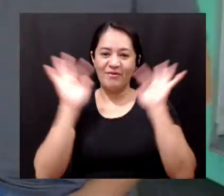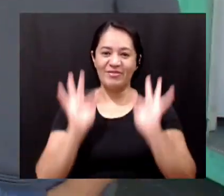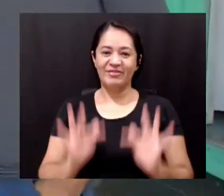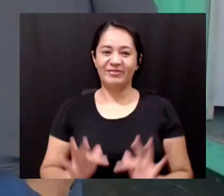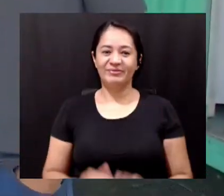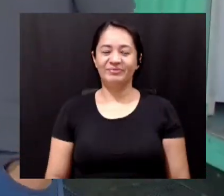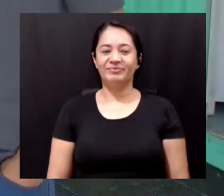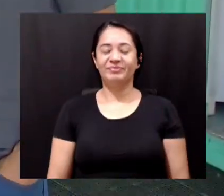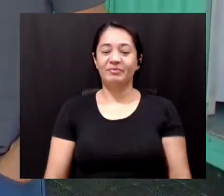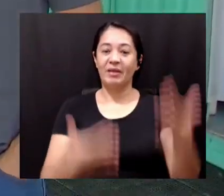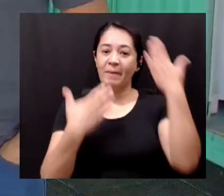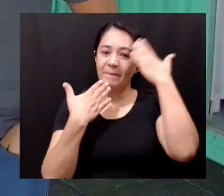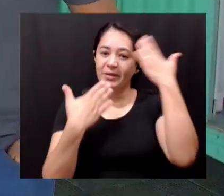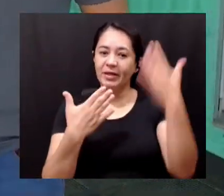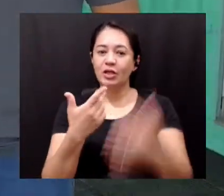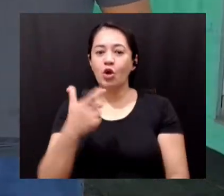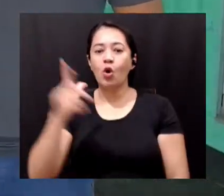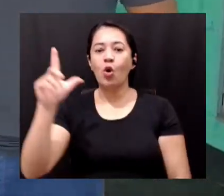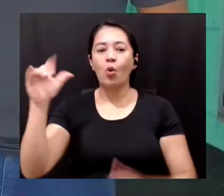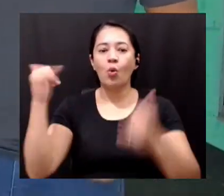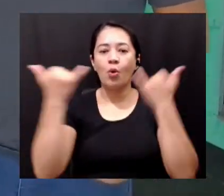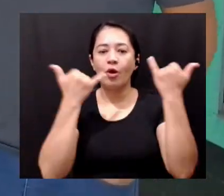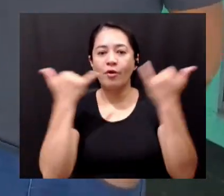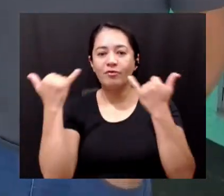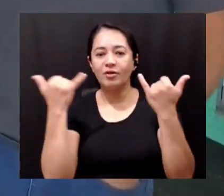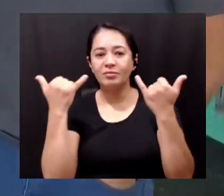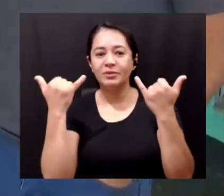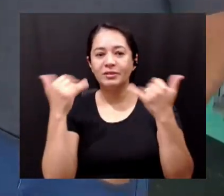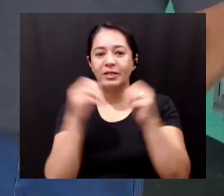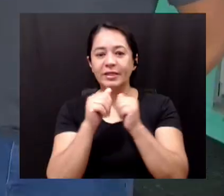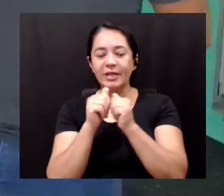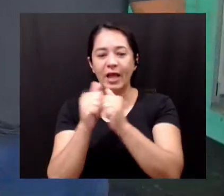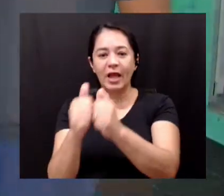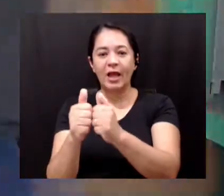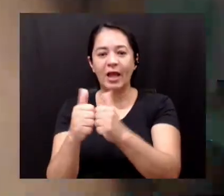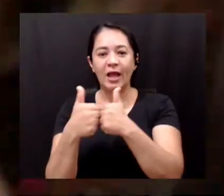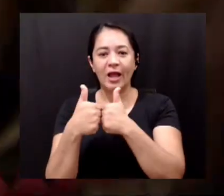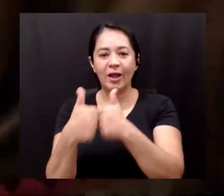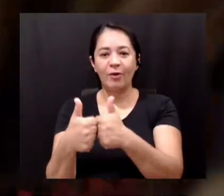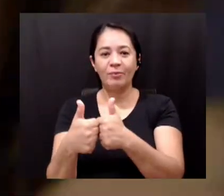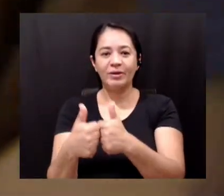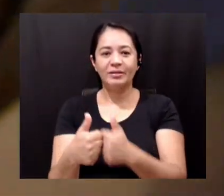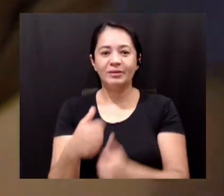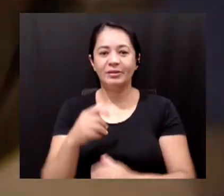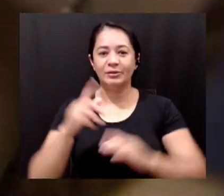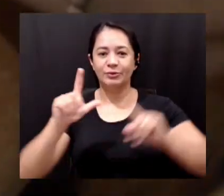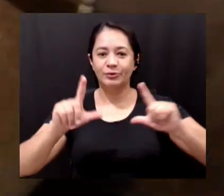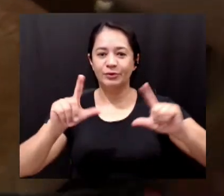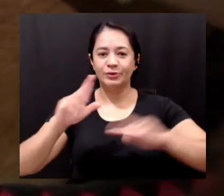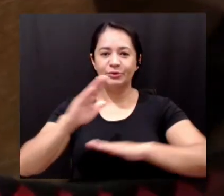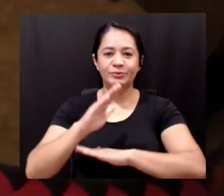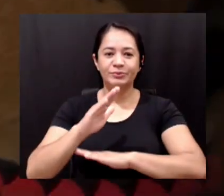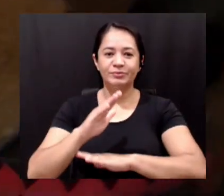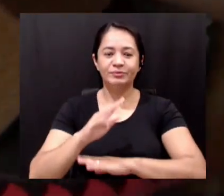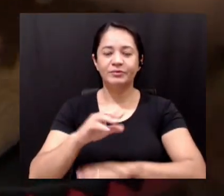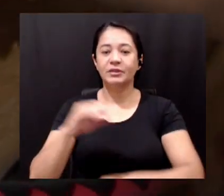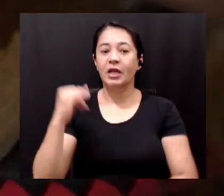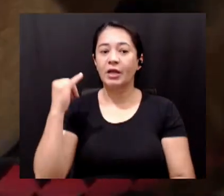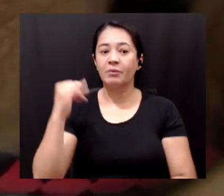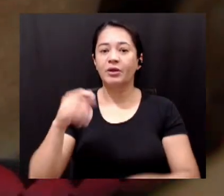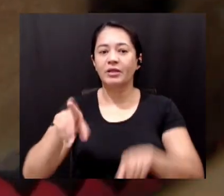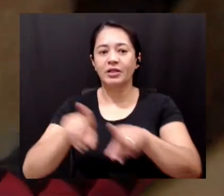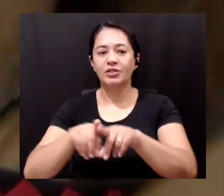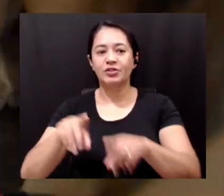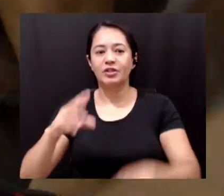alguma informação pro pessoal que tá acompanhando o Estúdio Câmara com a Rúbia? É importante a microchipagem, tá? Aqui também tem um serviço de